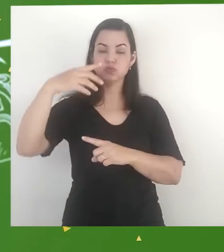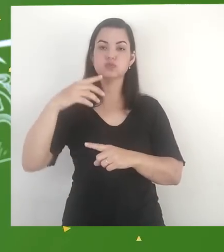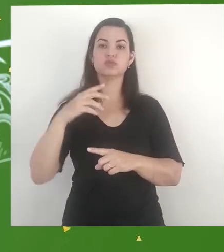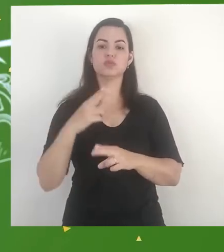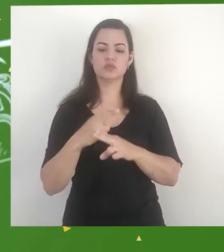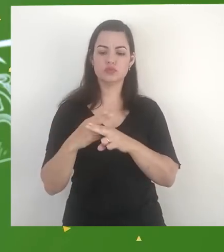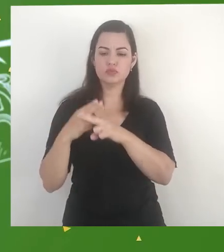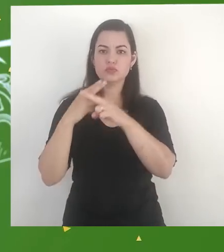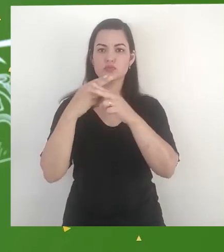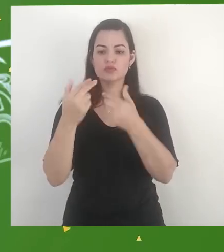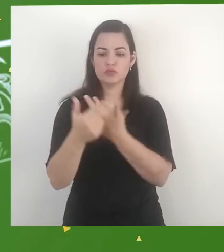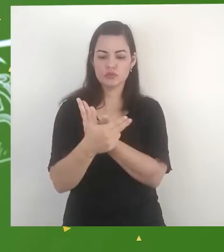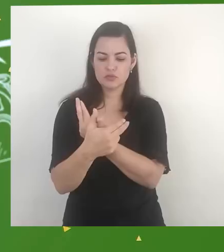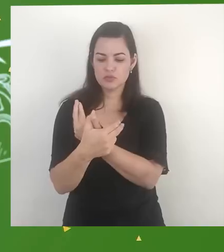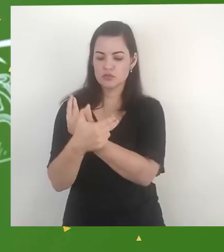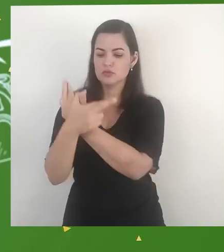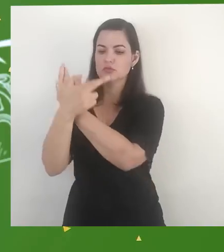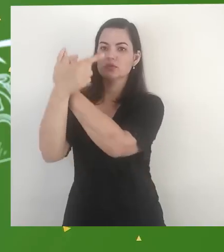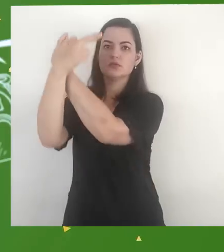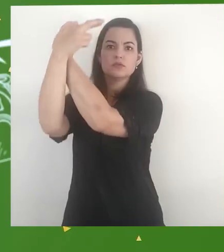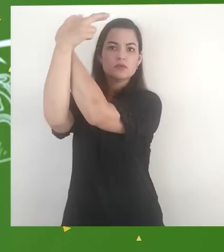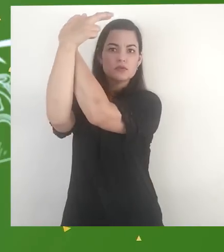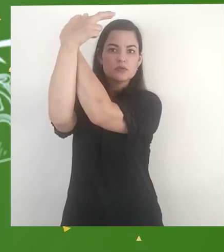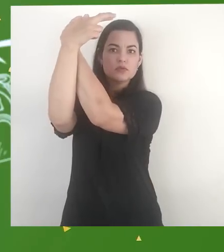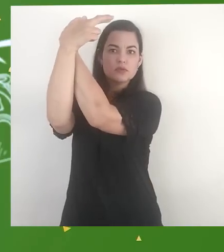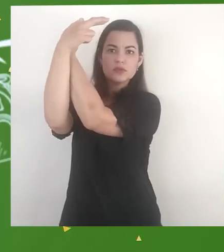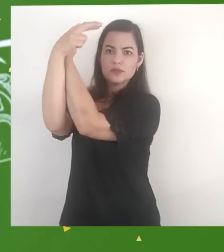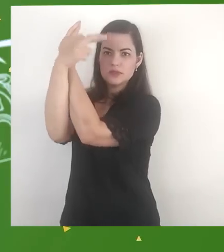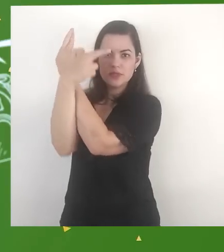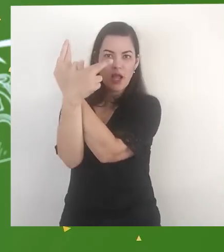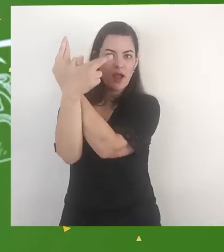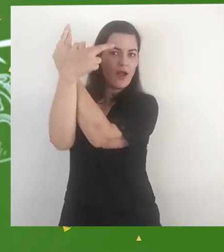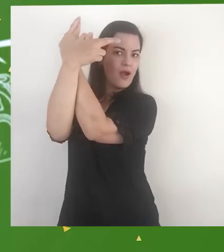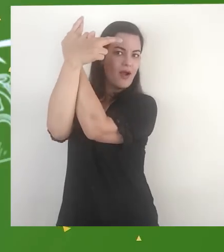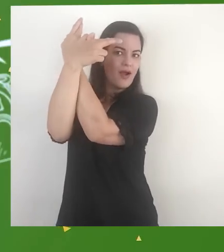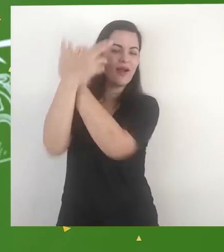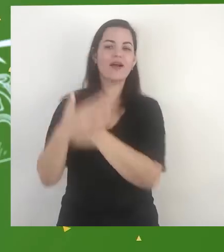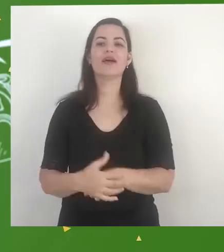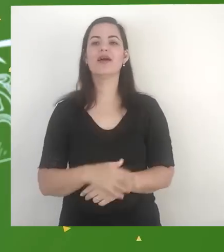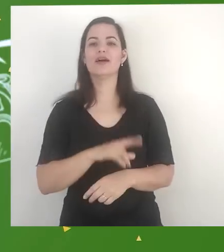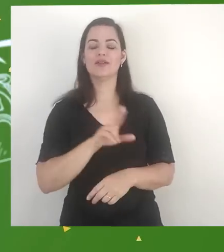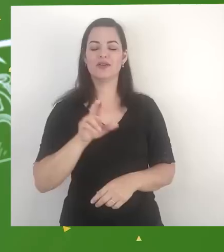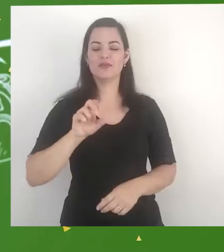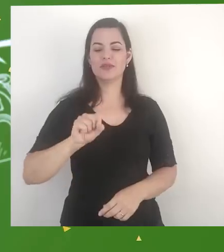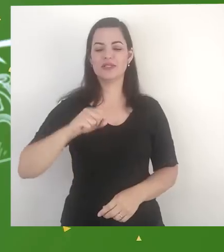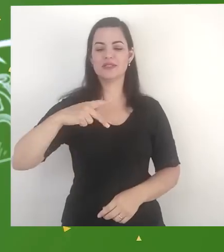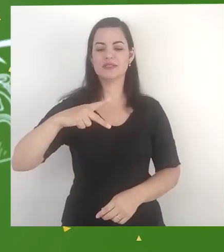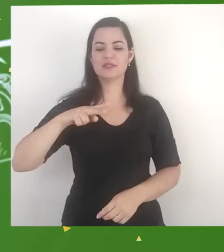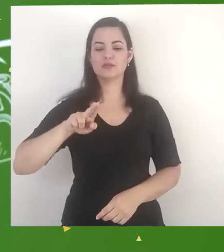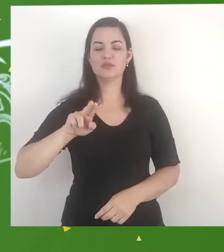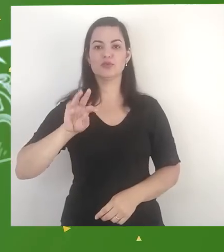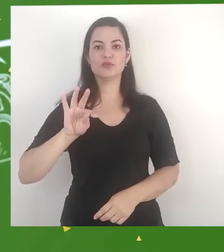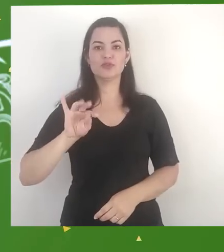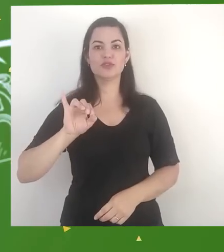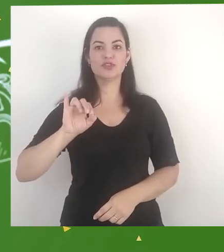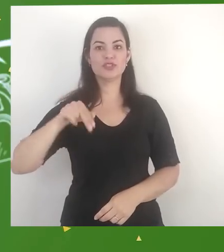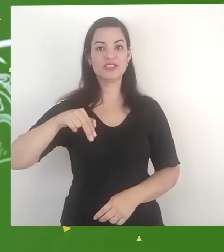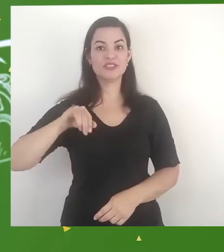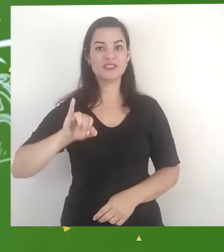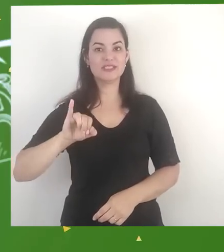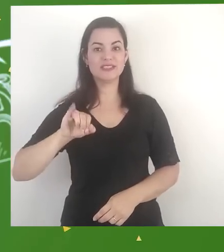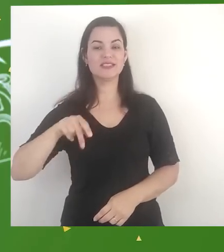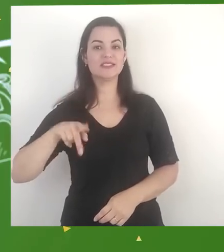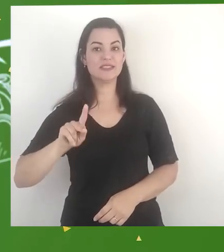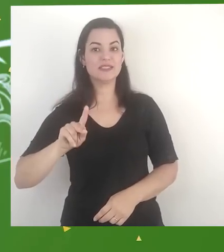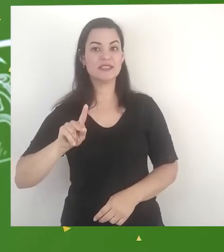denominado Sputnik, que é esse que eu estou te mostrando aí na imagem. Ele foi lançado de uma